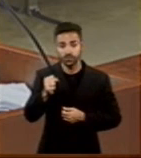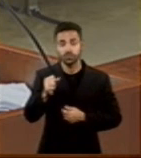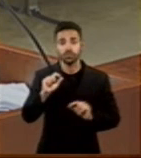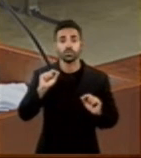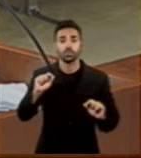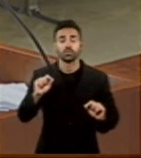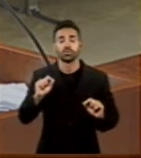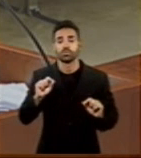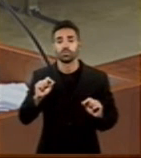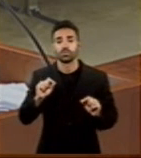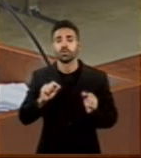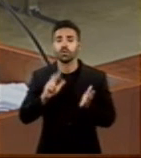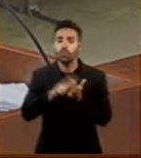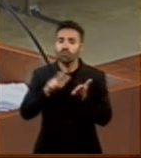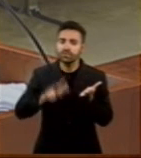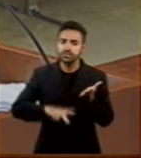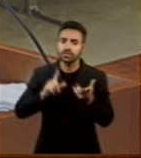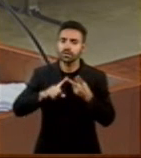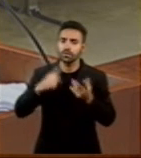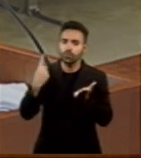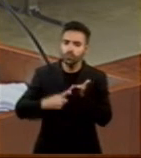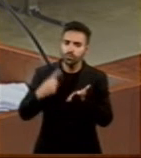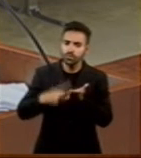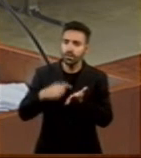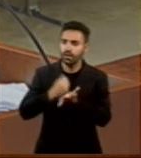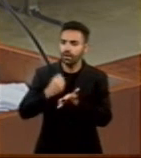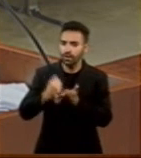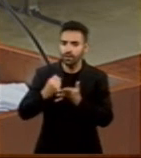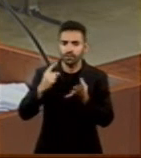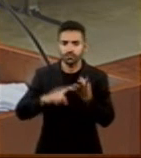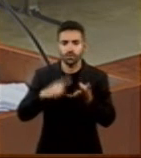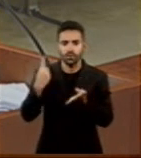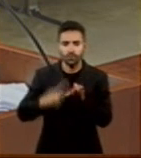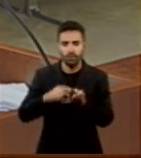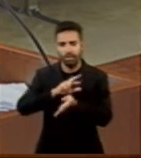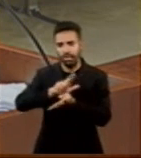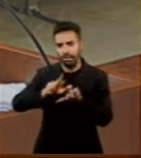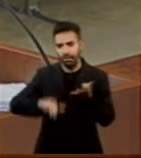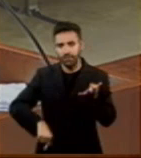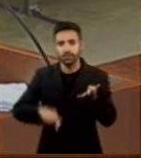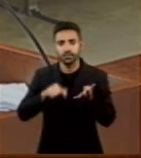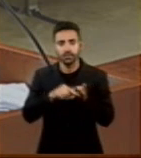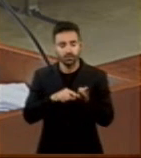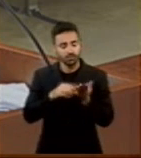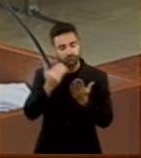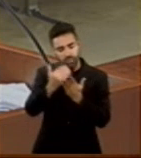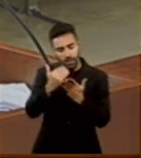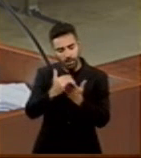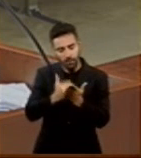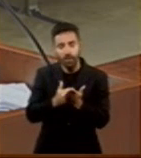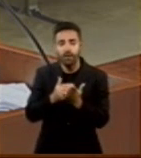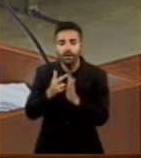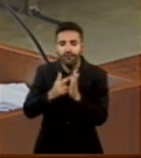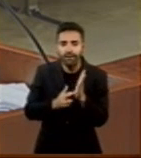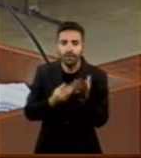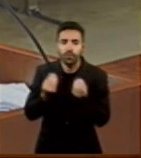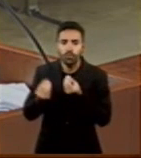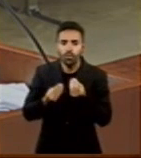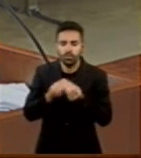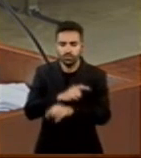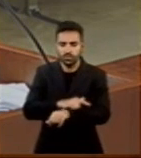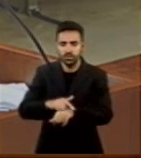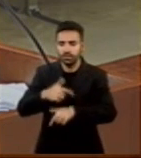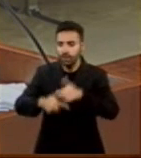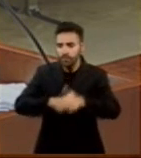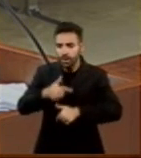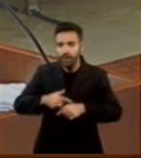as convenções, os contratos, acordos coletivos e outros atos destinados a disciplinar as condições de trabalho, de remuneração e demais direitos e deveres